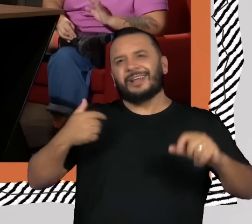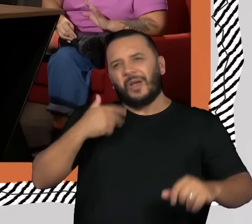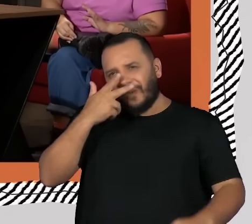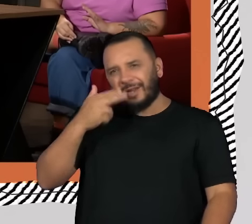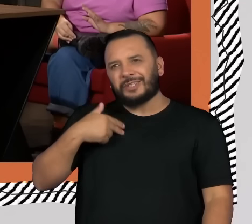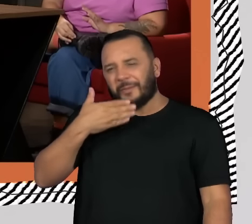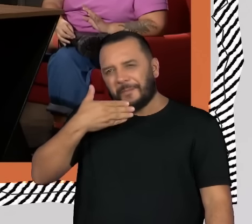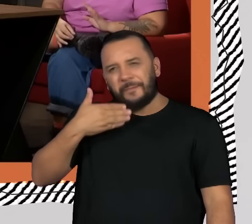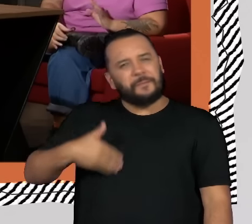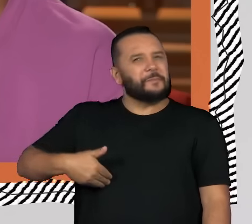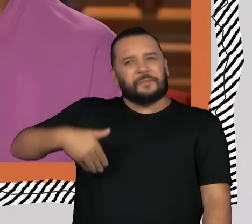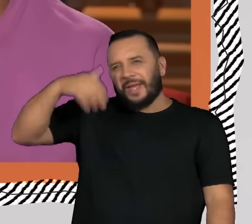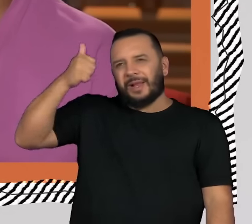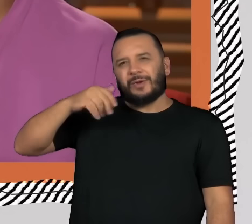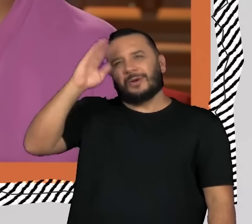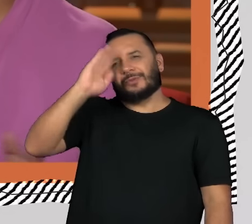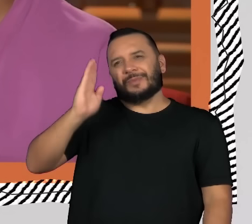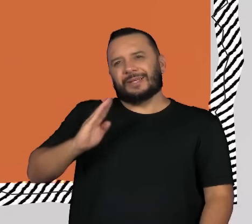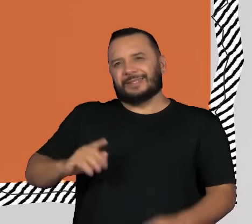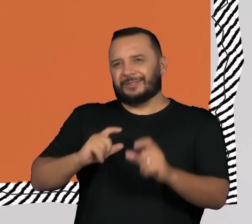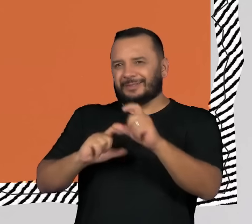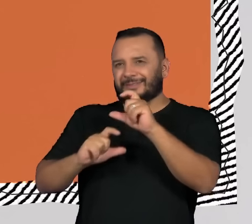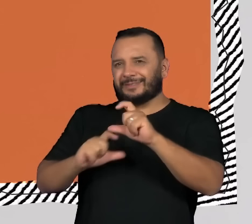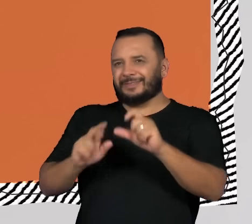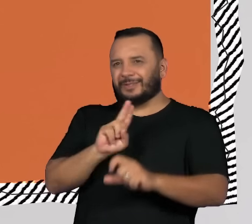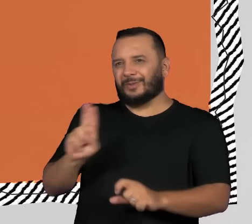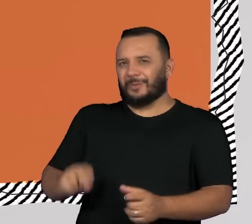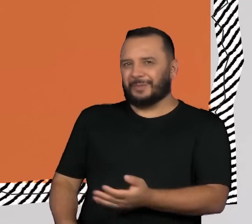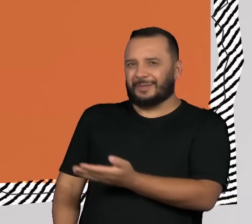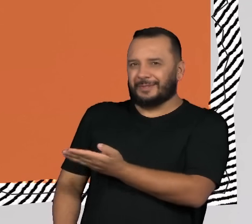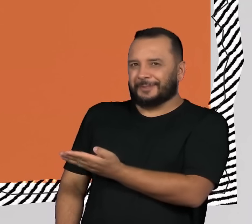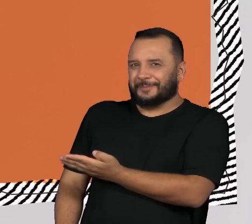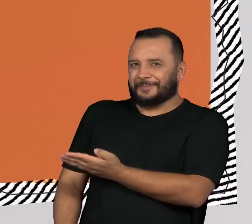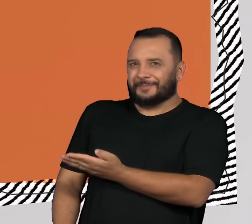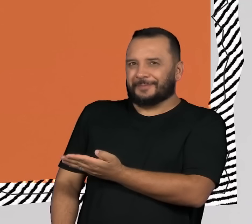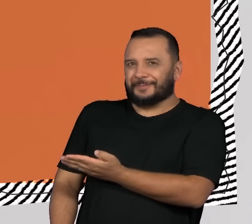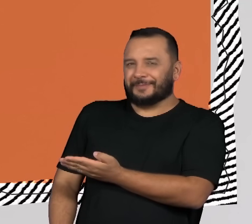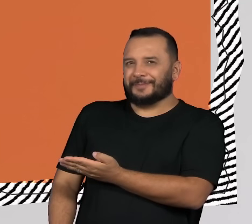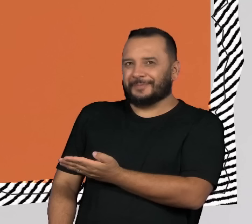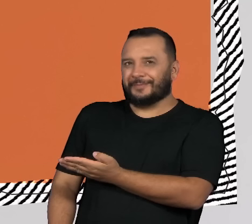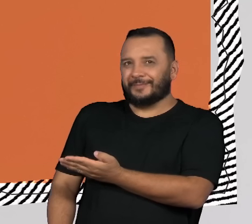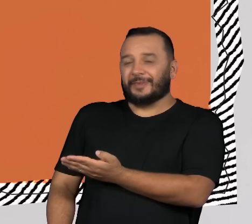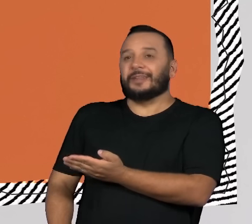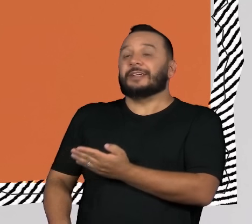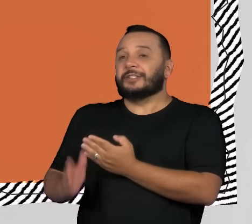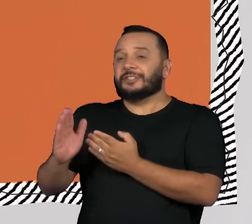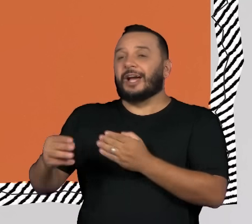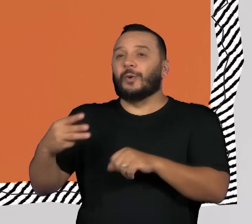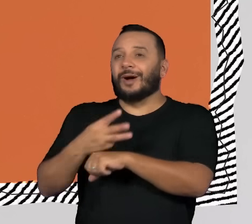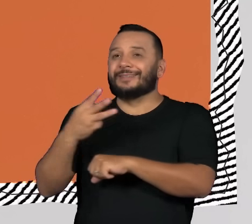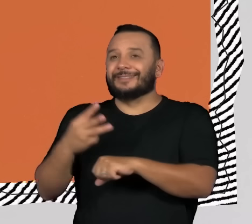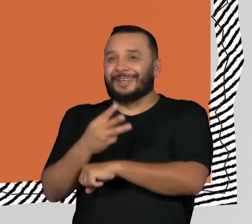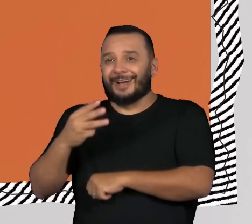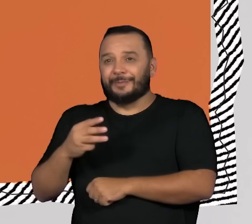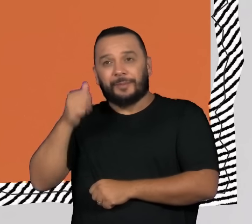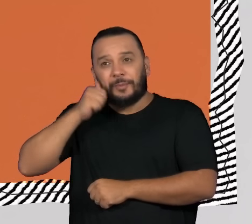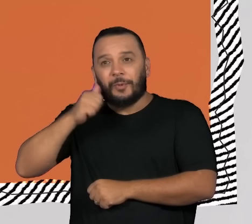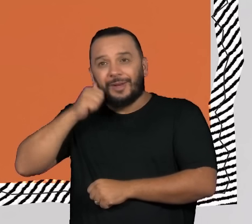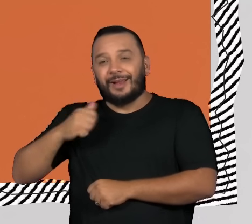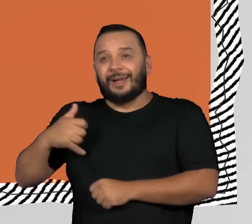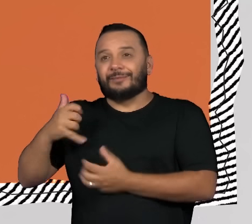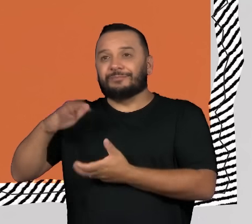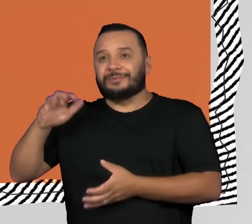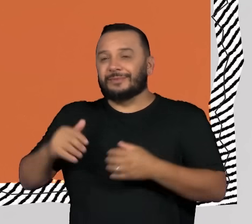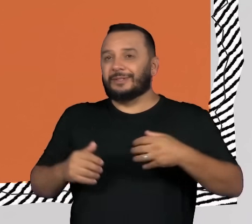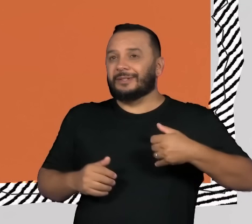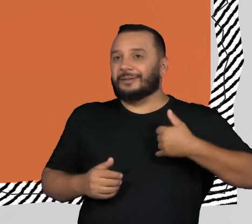brasileiros da atualidade, que é o Bom Dia Socorro, que é a história de uma briga de zap de duas senhoras, que no final